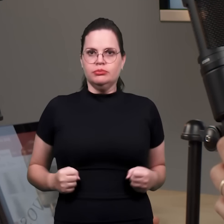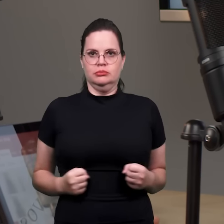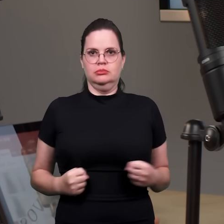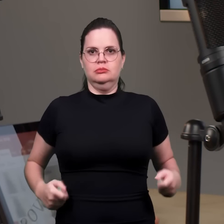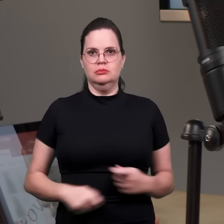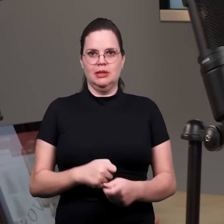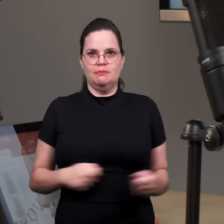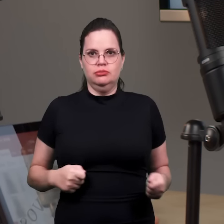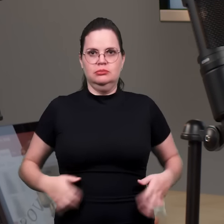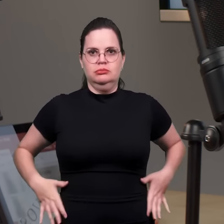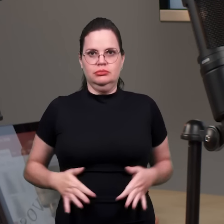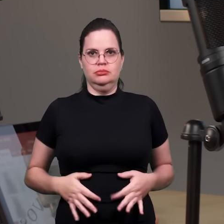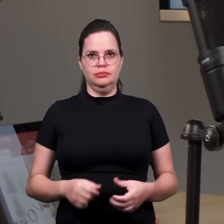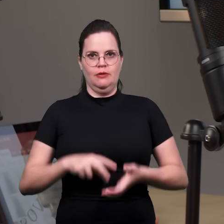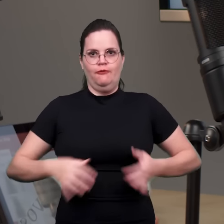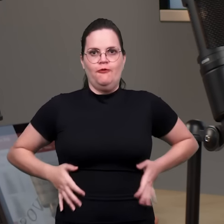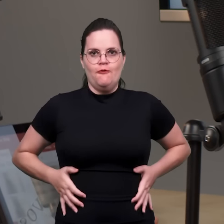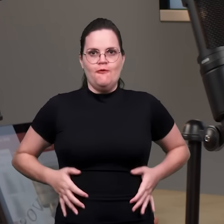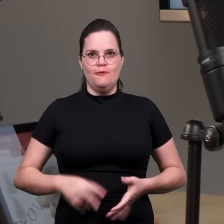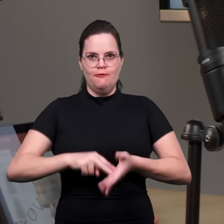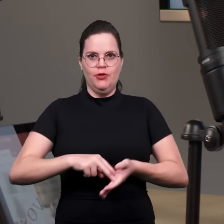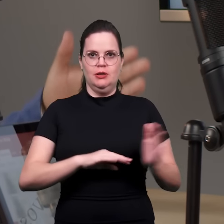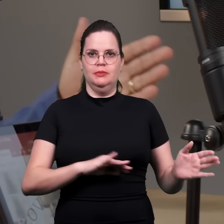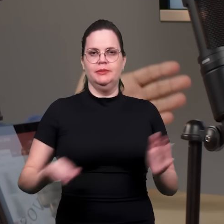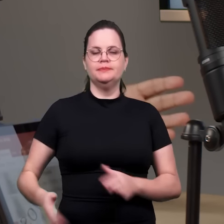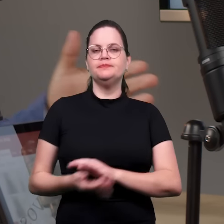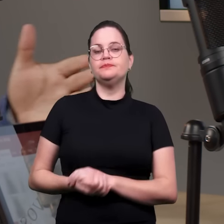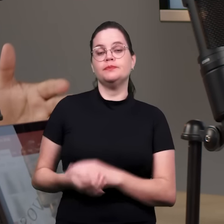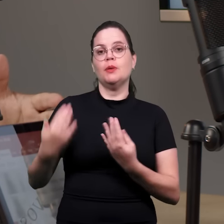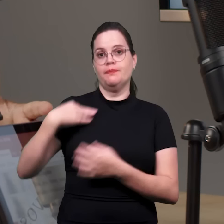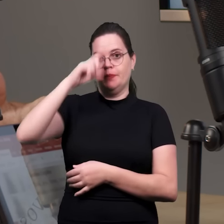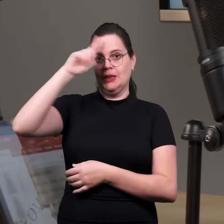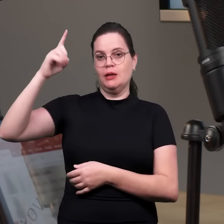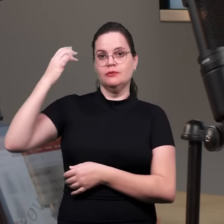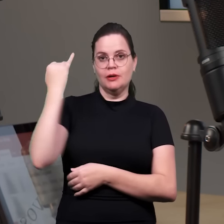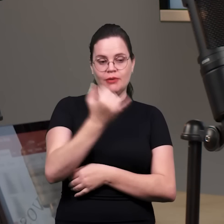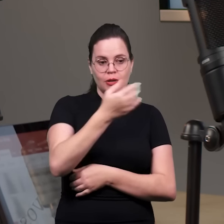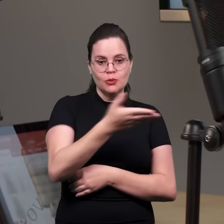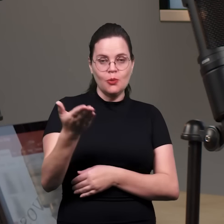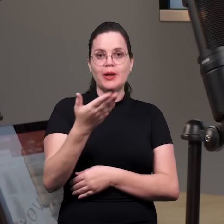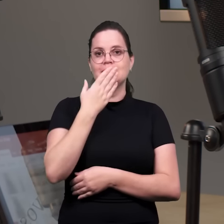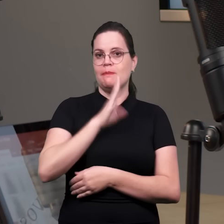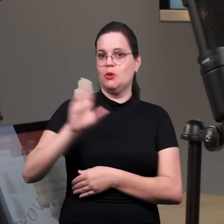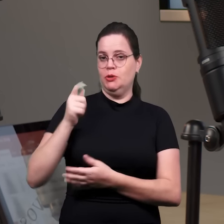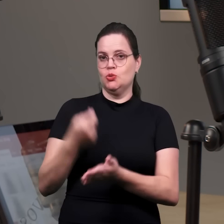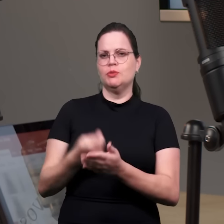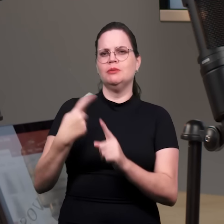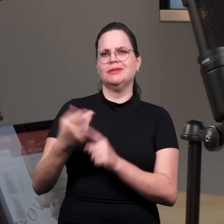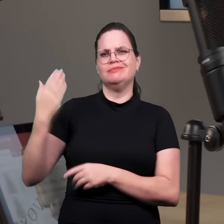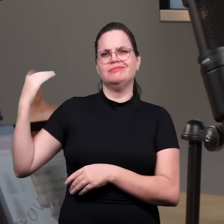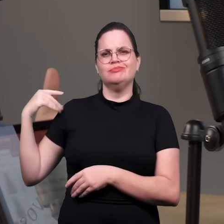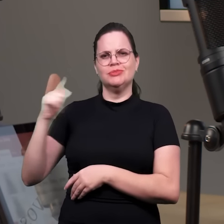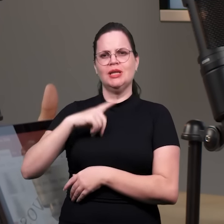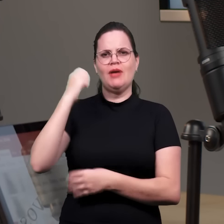Aquilo que o Senhor falou lá atrás, desde Abraão, e que agora, depois, chama a